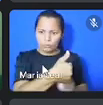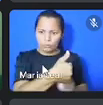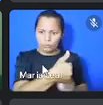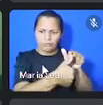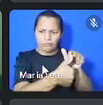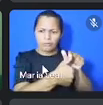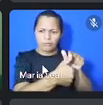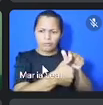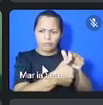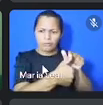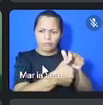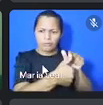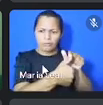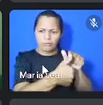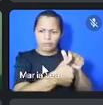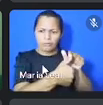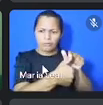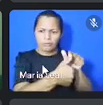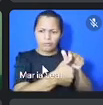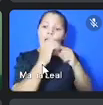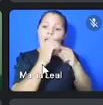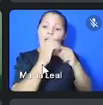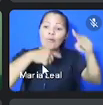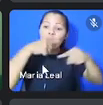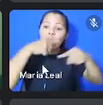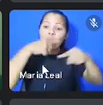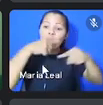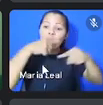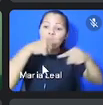é o processo inverso do chuveirinho,